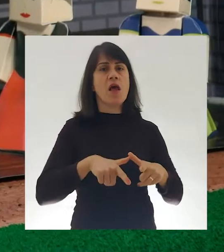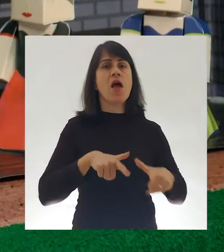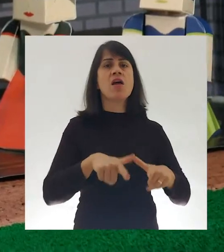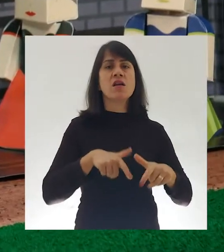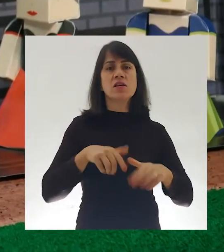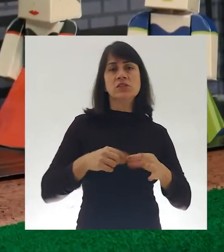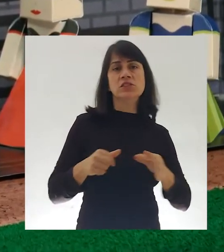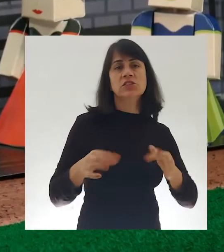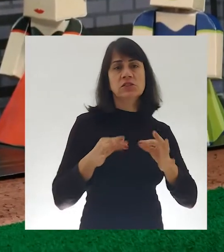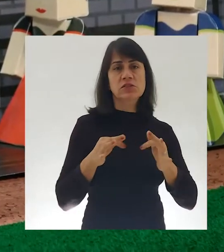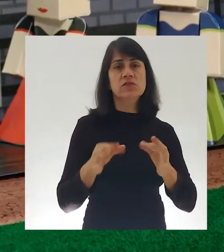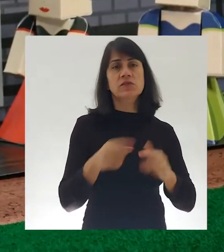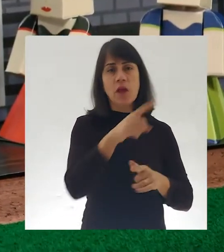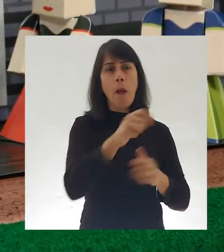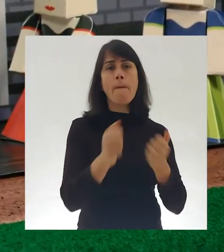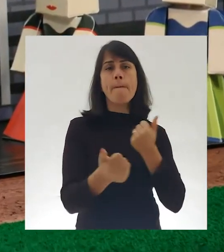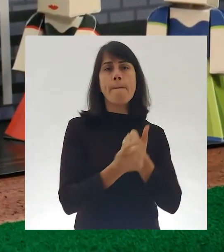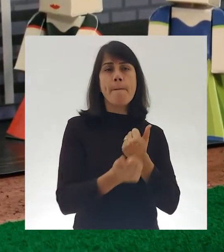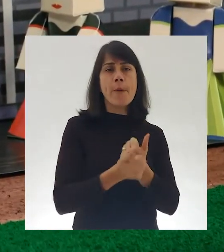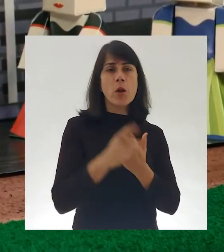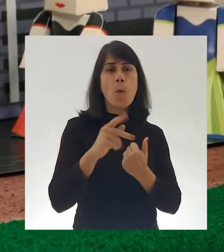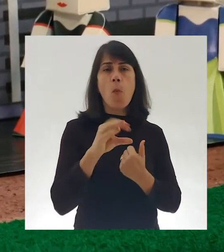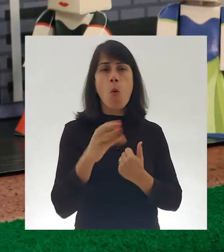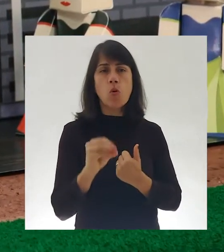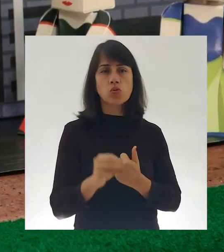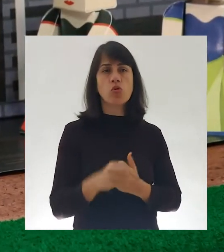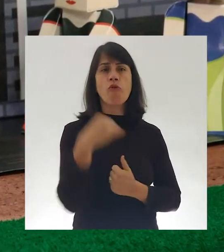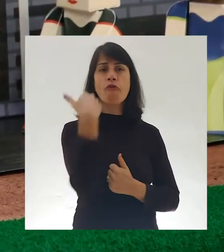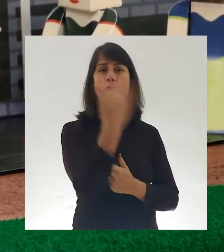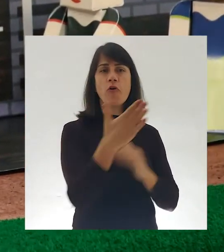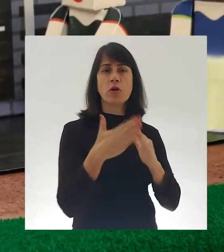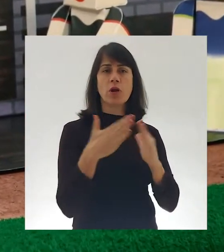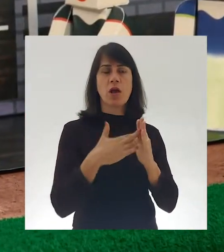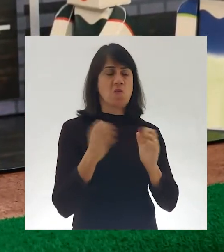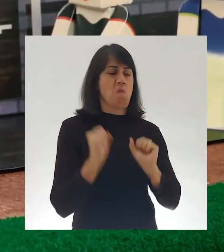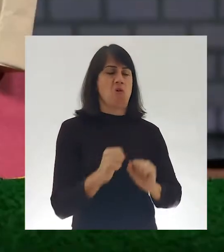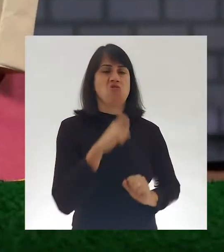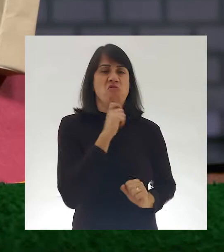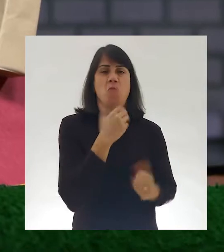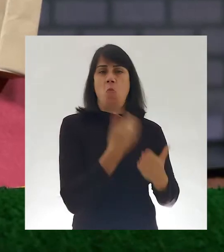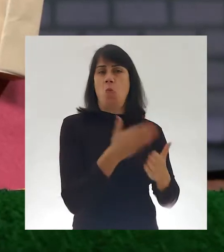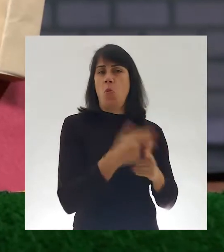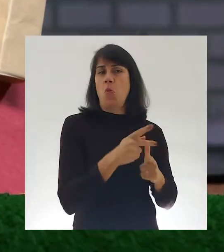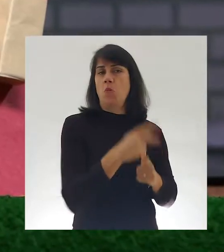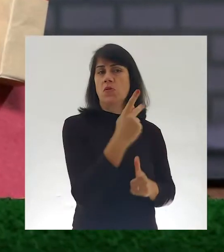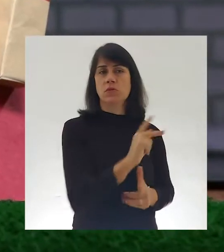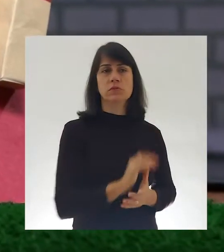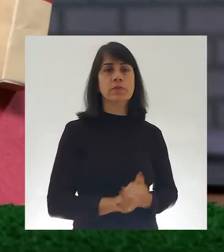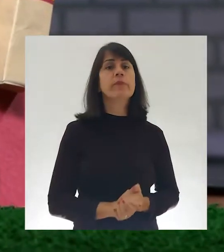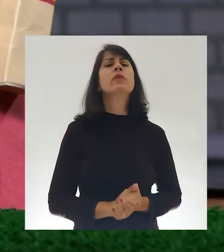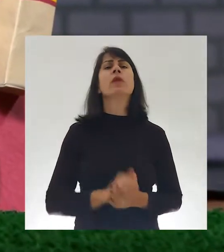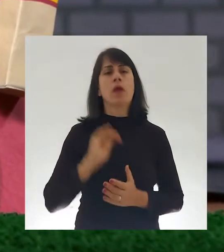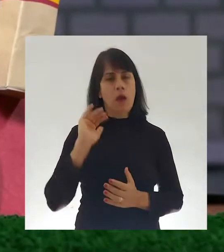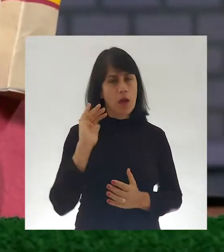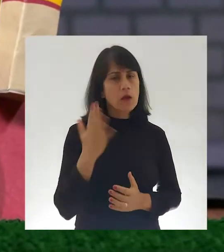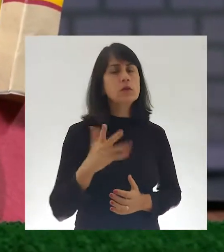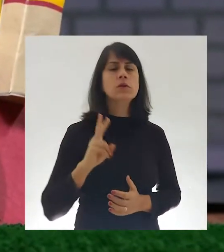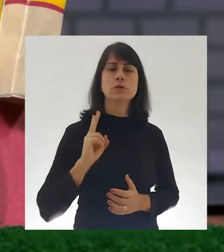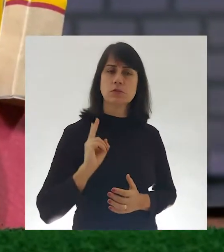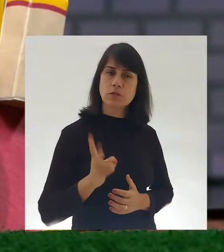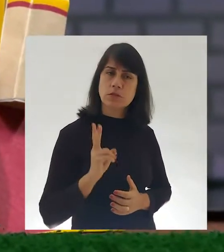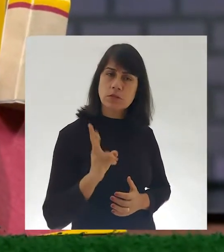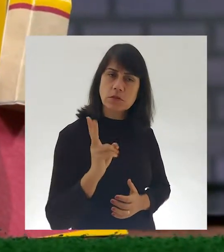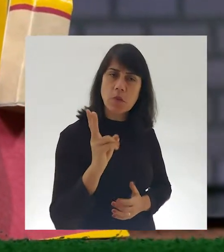lado de fora da casa, não importando se estava frio ou nevando. E isso acontecia